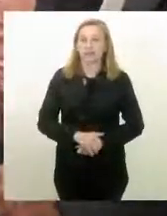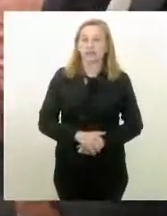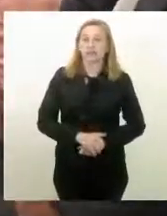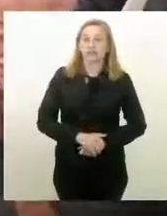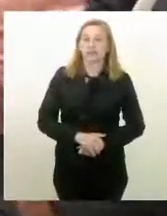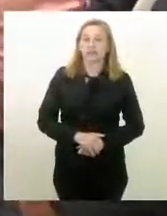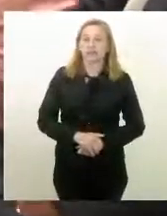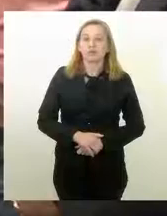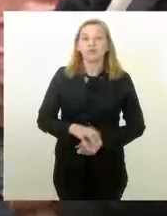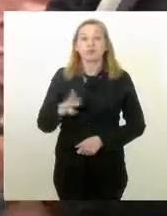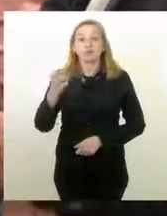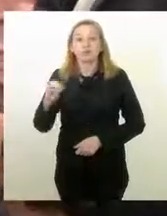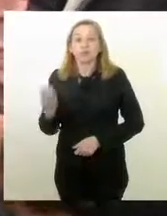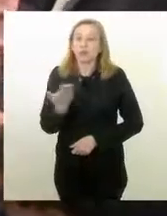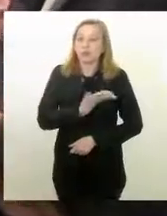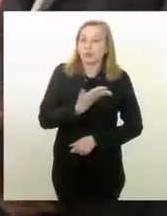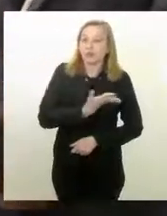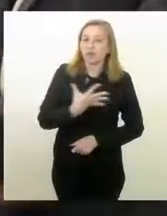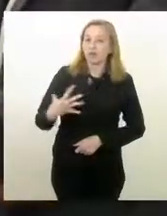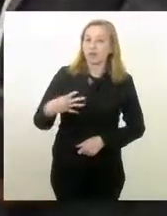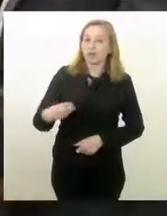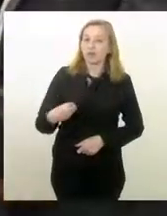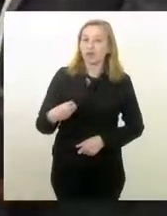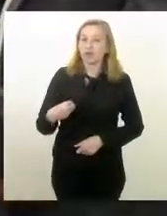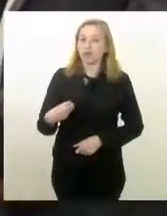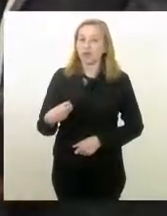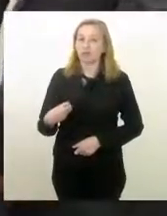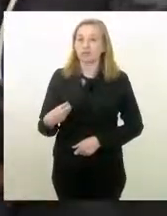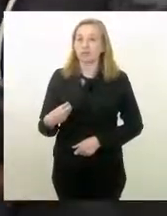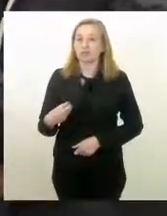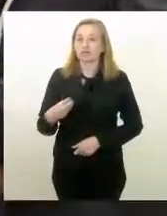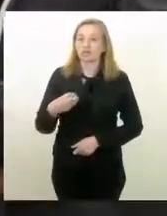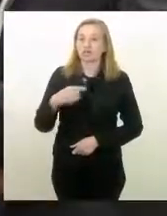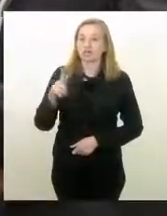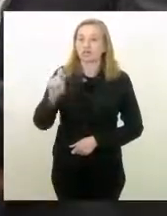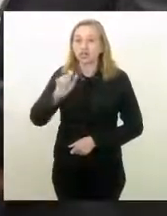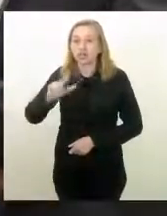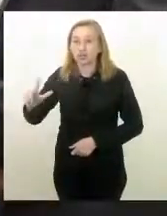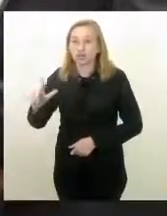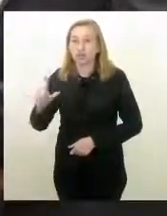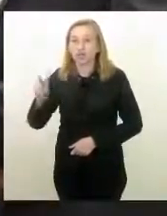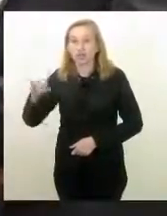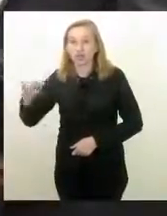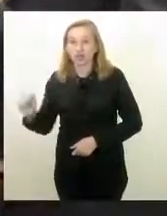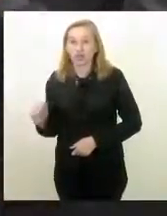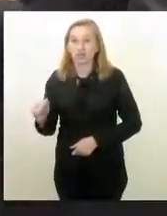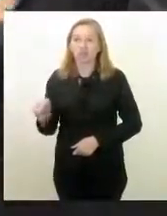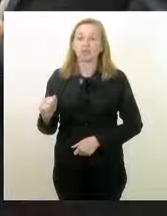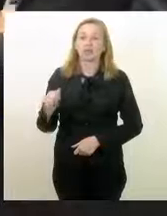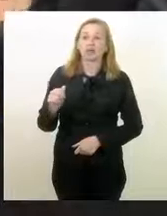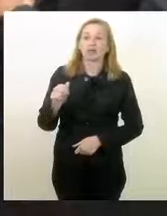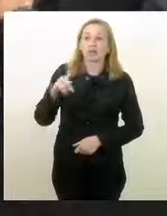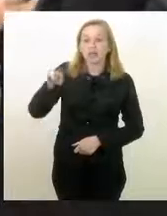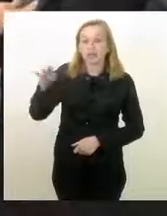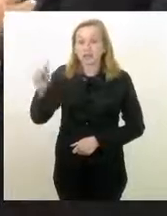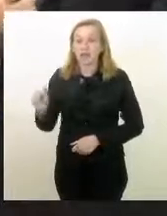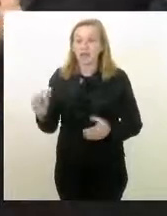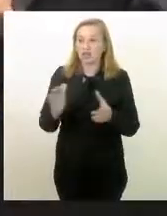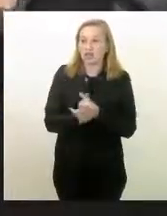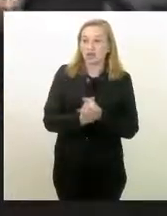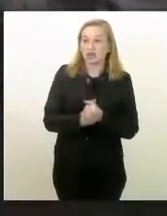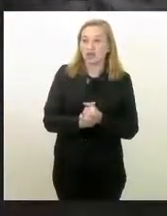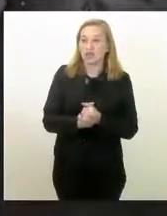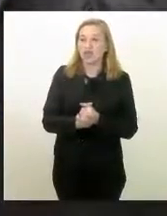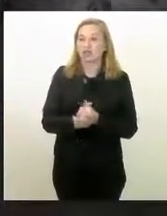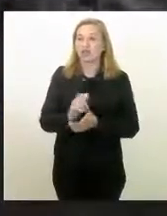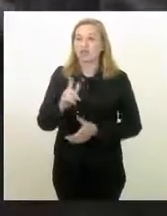Bruno é o nosso querido amigo, filho do nosso saudoso Gil Viana, Andréia é a esposa, e a Jerusa é a irmã do nosso querido João,